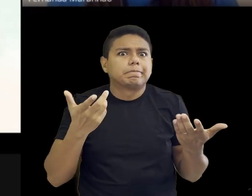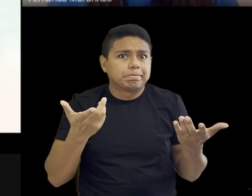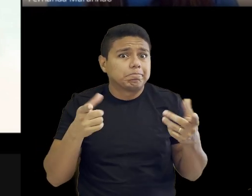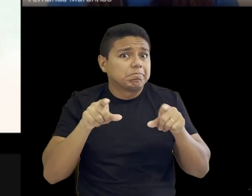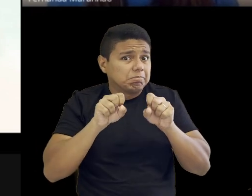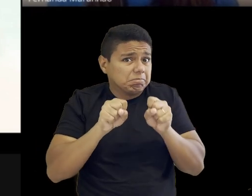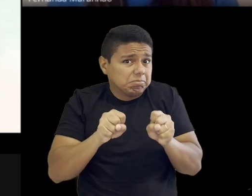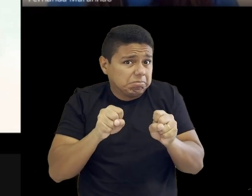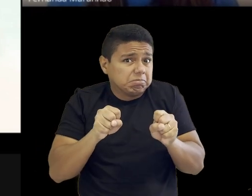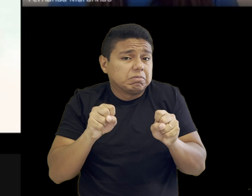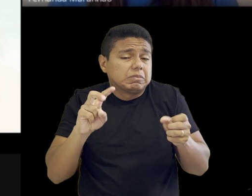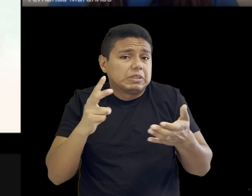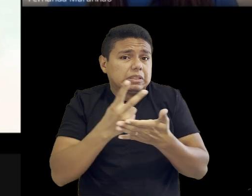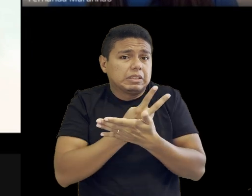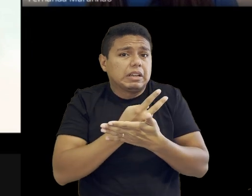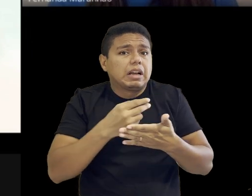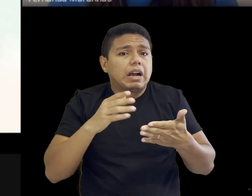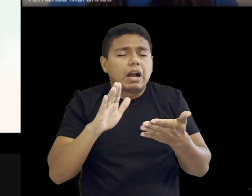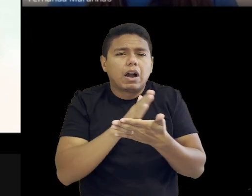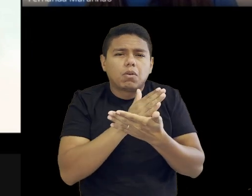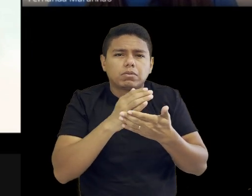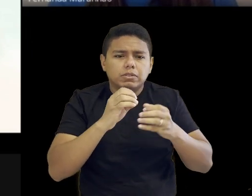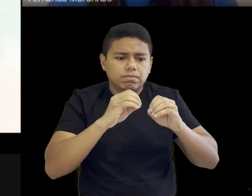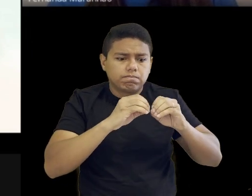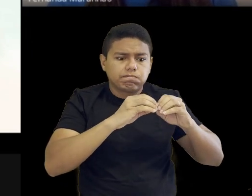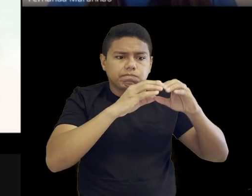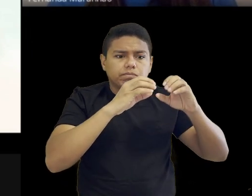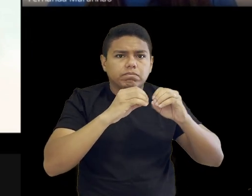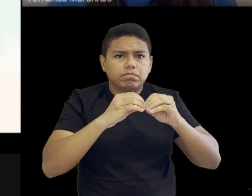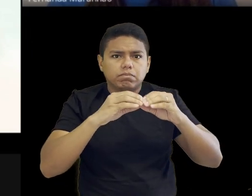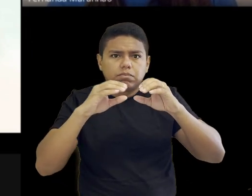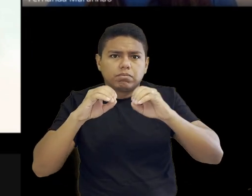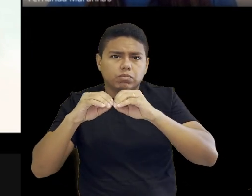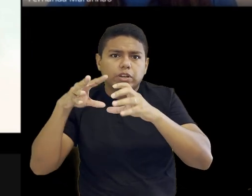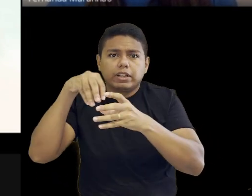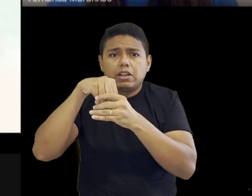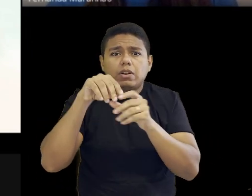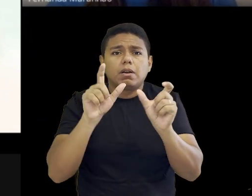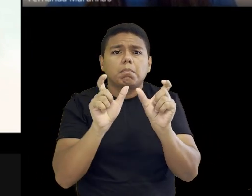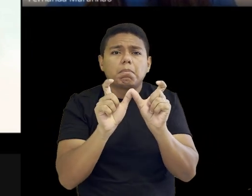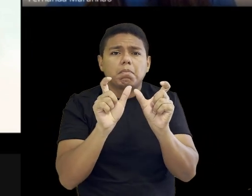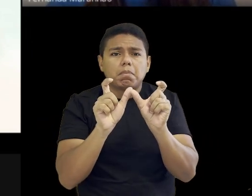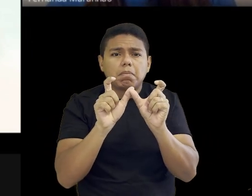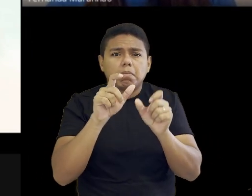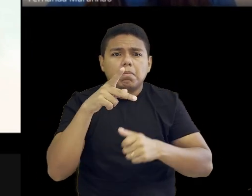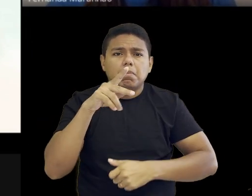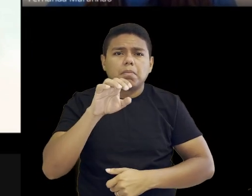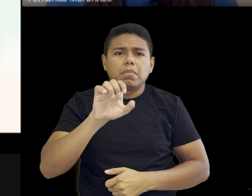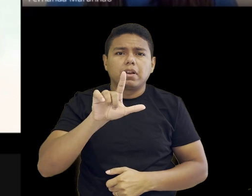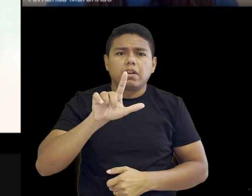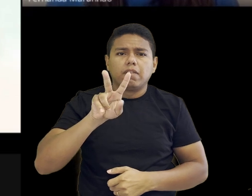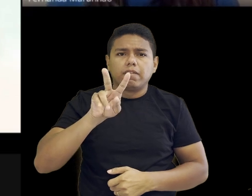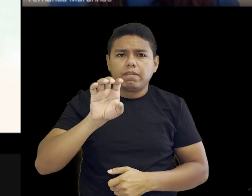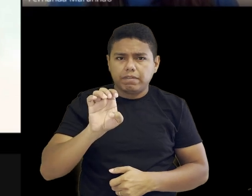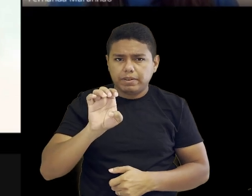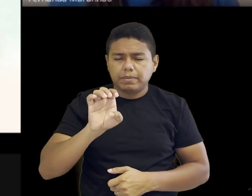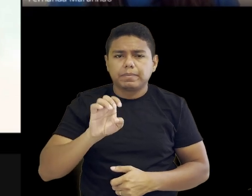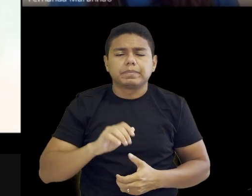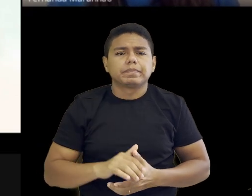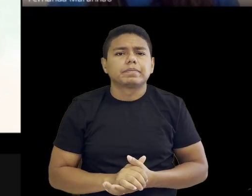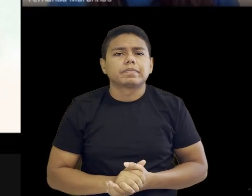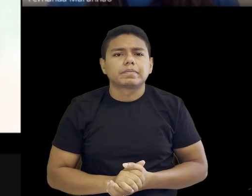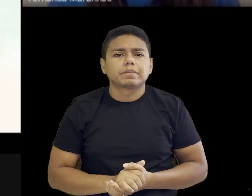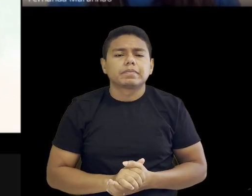podendo mostrar restos ovulares, inclusive a formação de abscessos, abscessos pélvicos, que são a complicação e progressão do